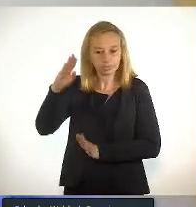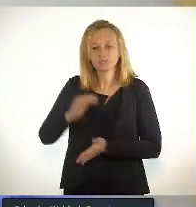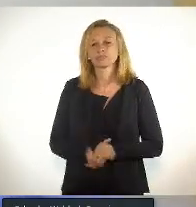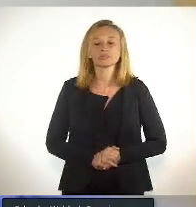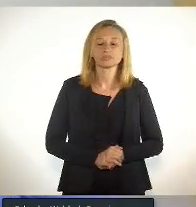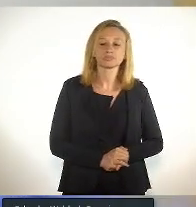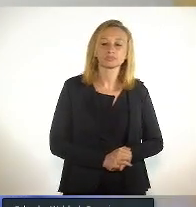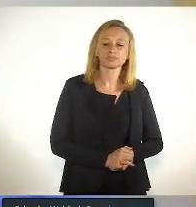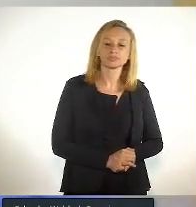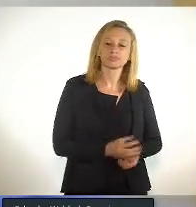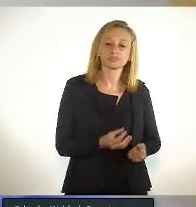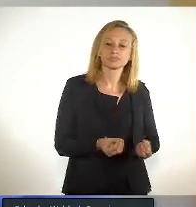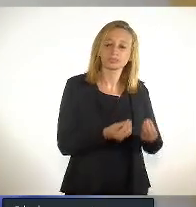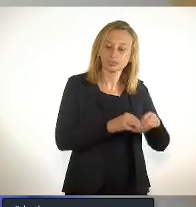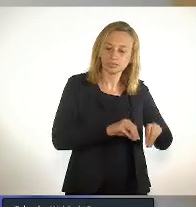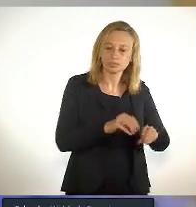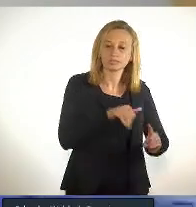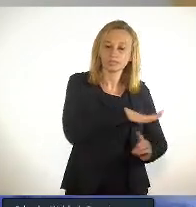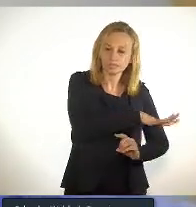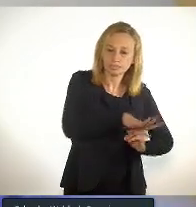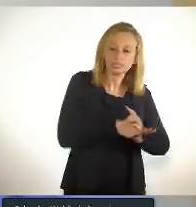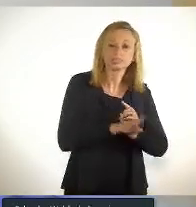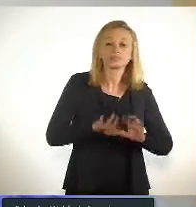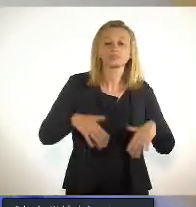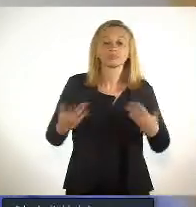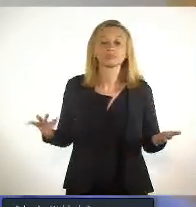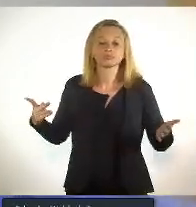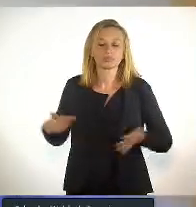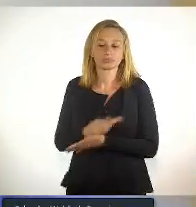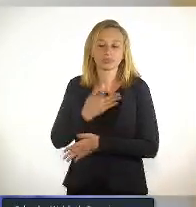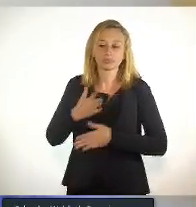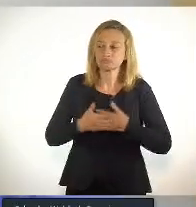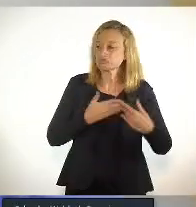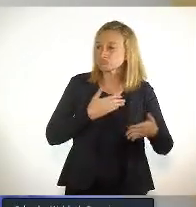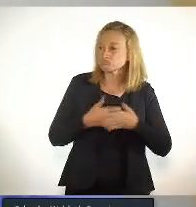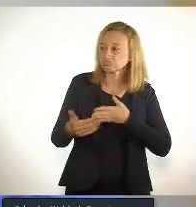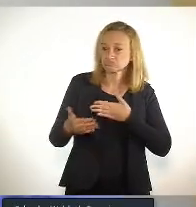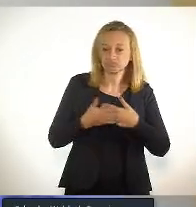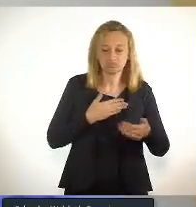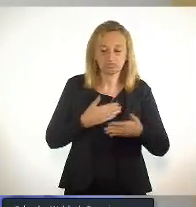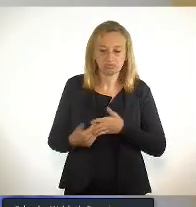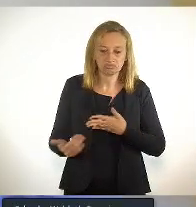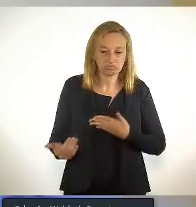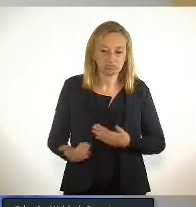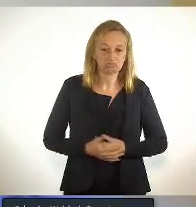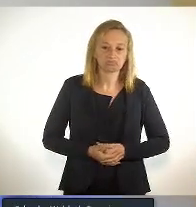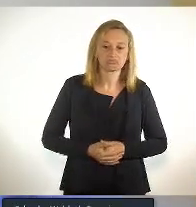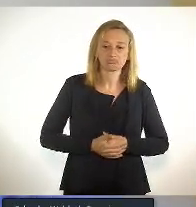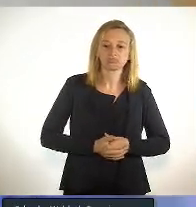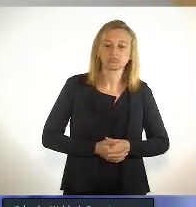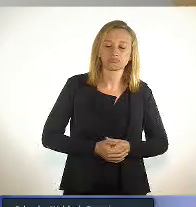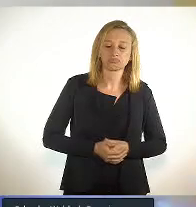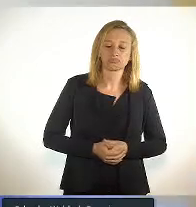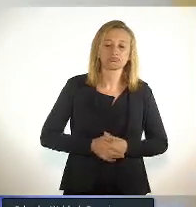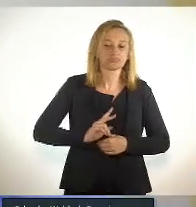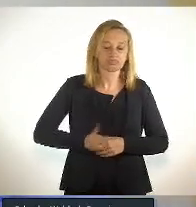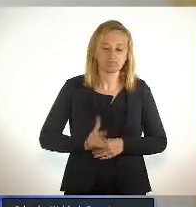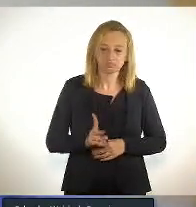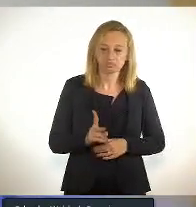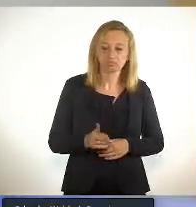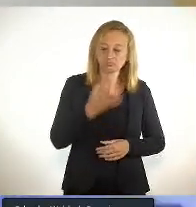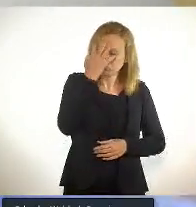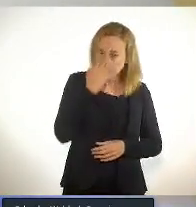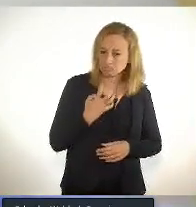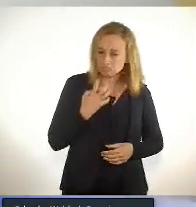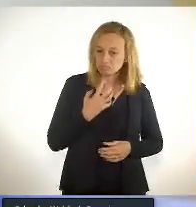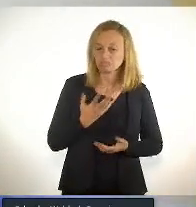ou tragédias sociais, que quando acontecem, qualquer que seja a etnia ou a raça da vítima, é sempre grave,